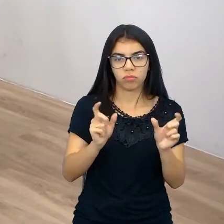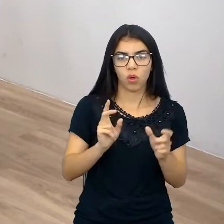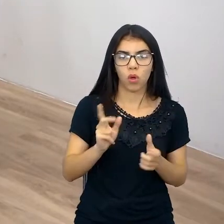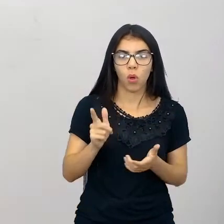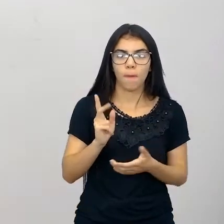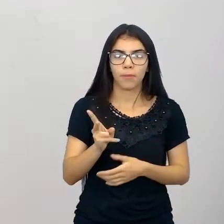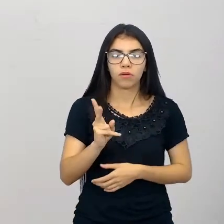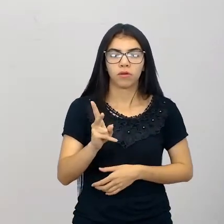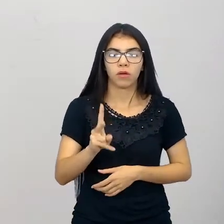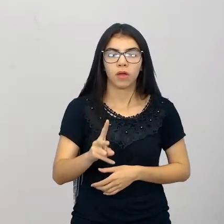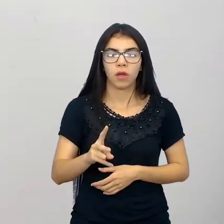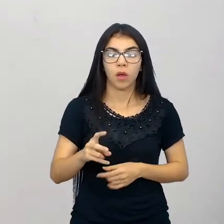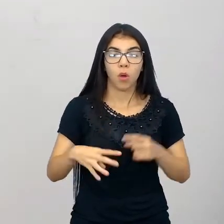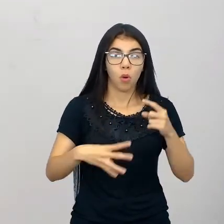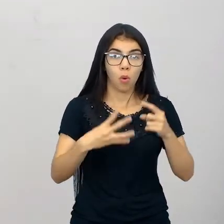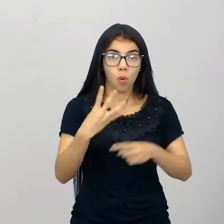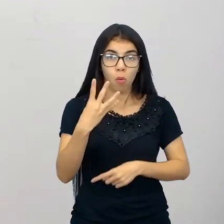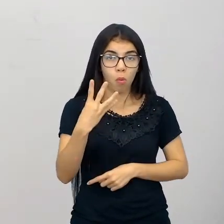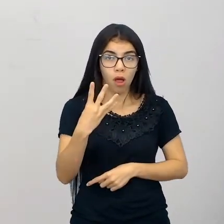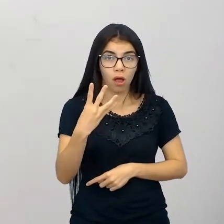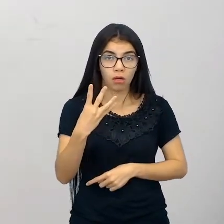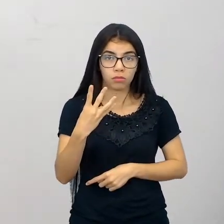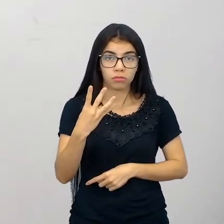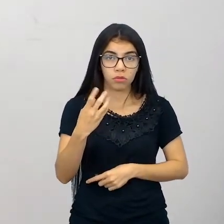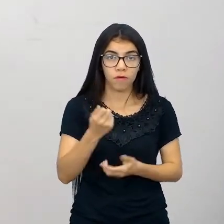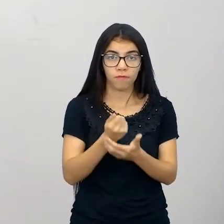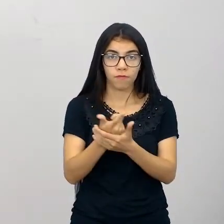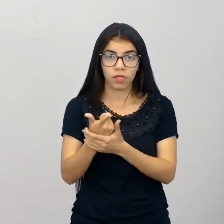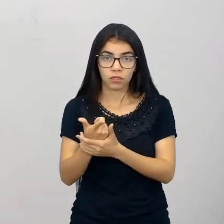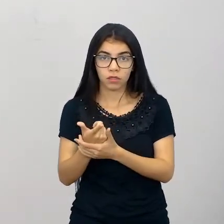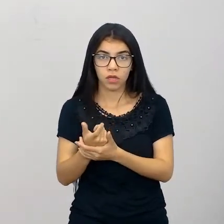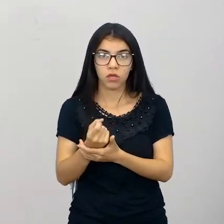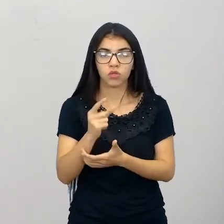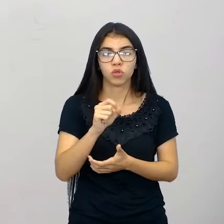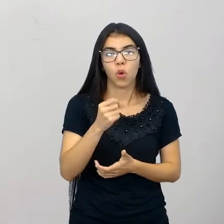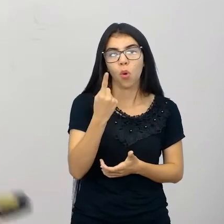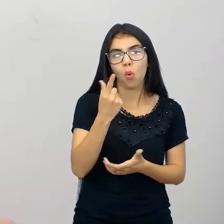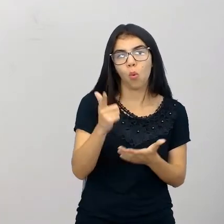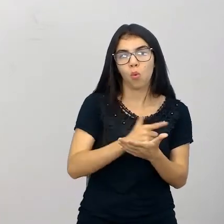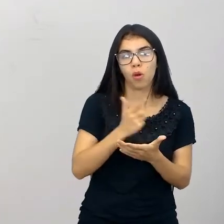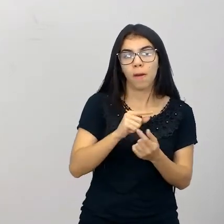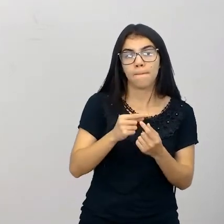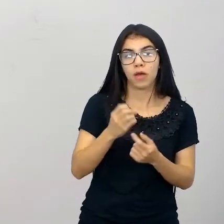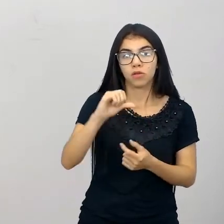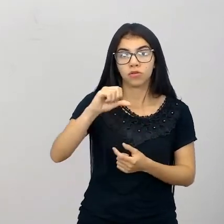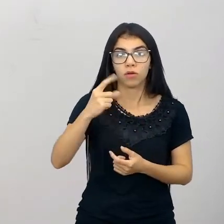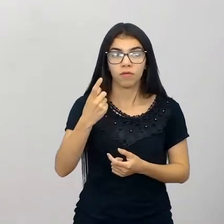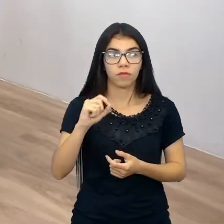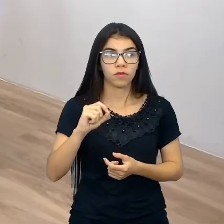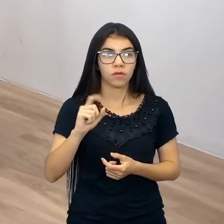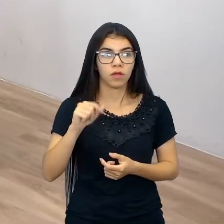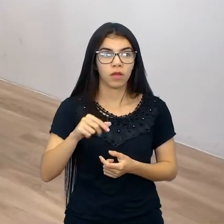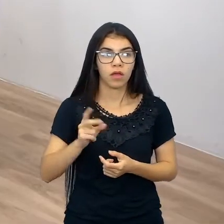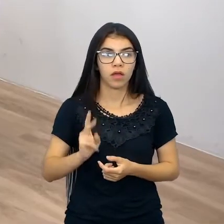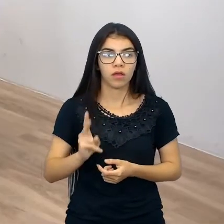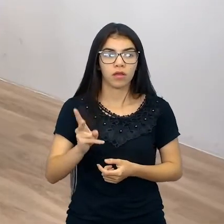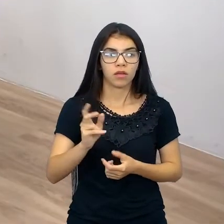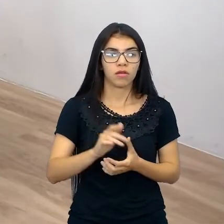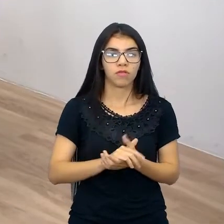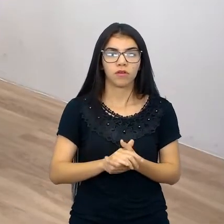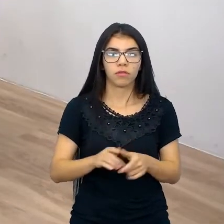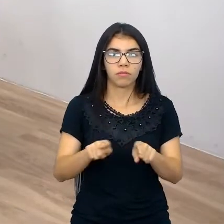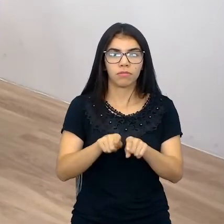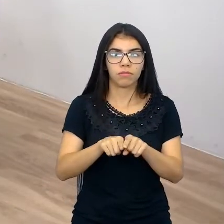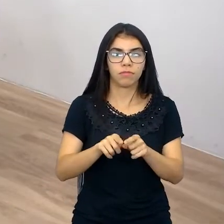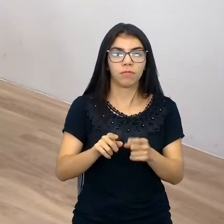um livro se eu posso vender 4, 5? Porque eu vou fazer só um filme, se eu posso fazer 9, 10. Mas é, né? um segmento da literatura que está tomando